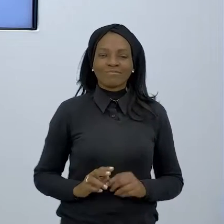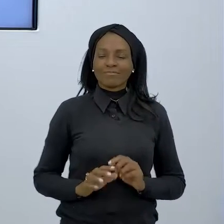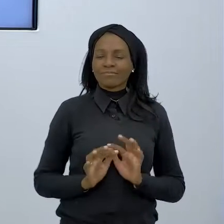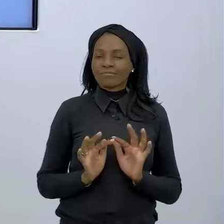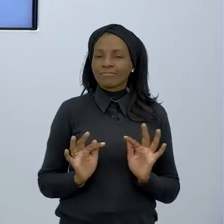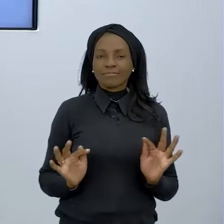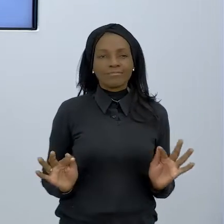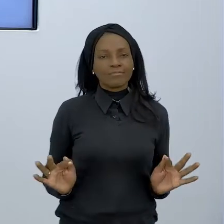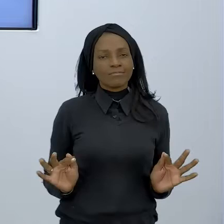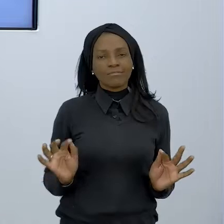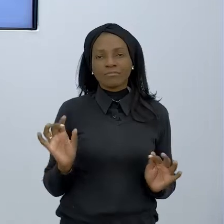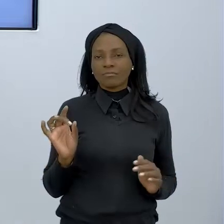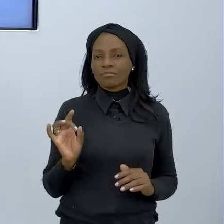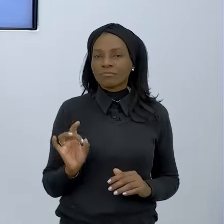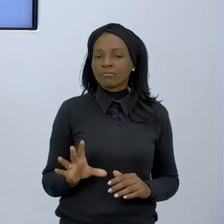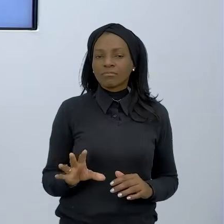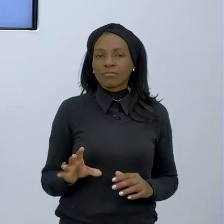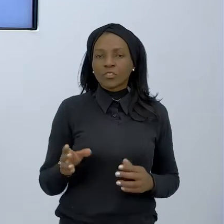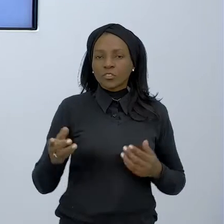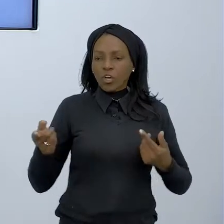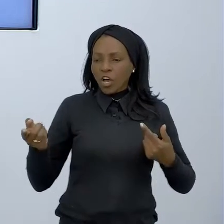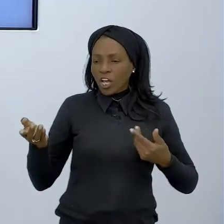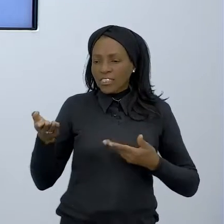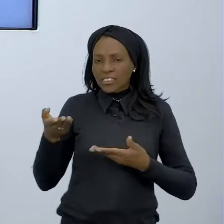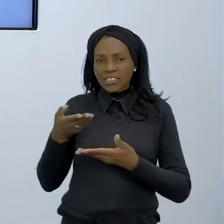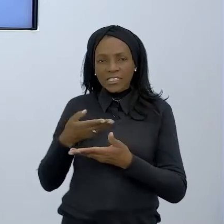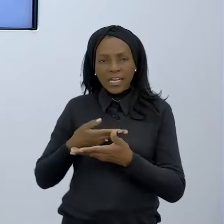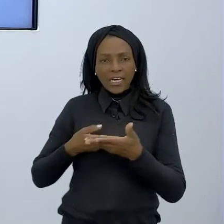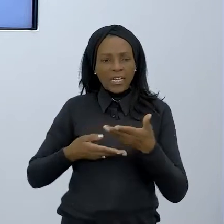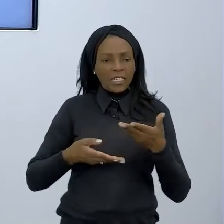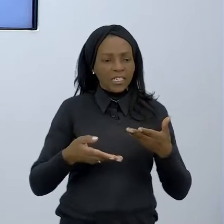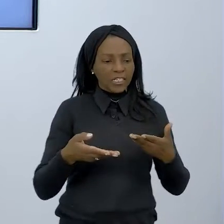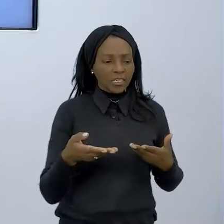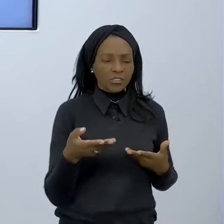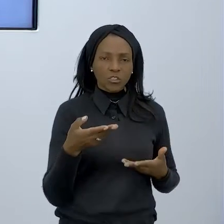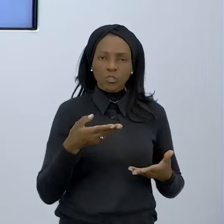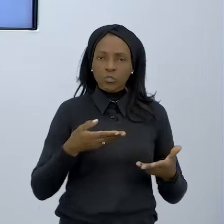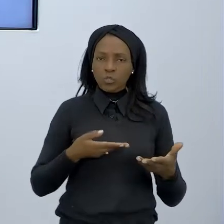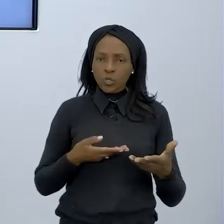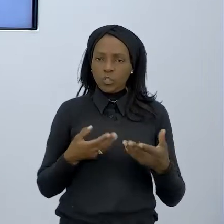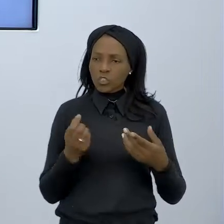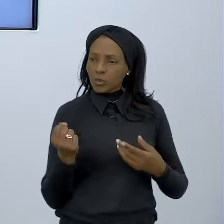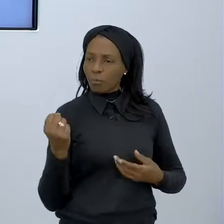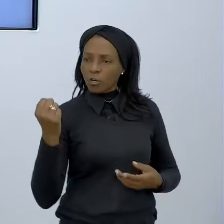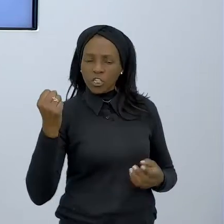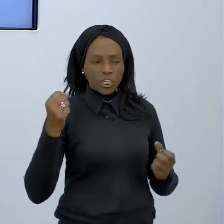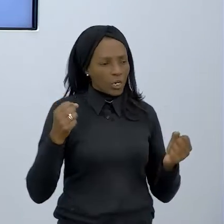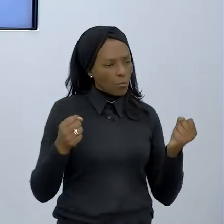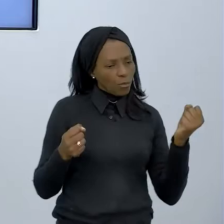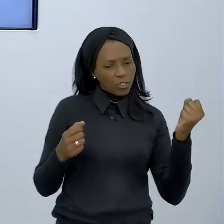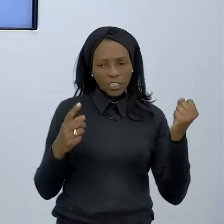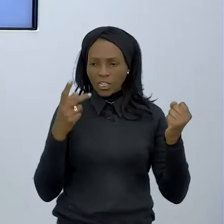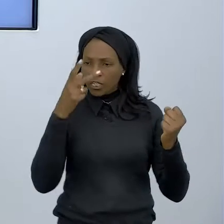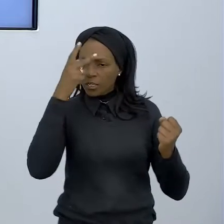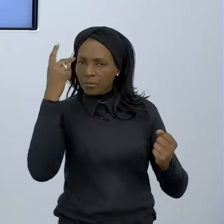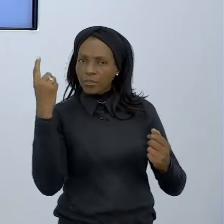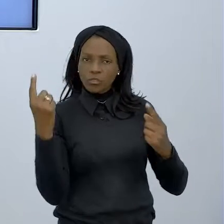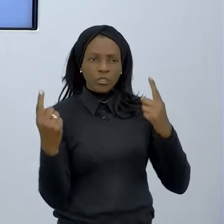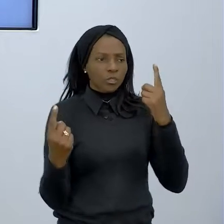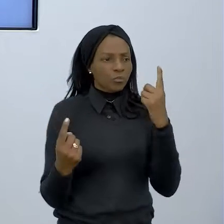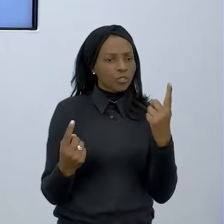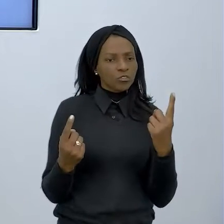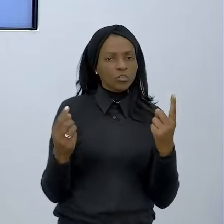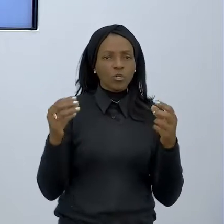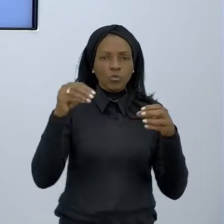mais é do que as relações de poderes entre indivíduos dentro de